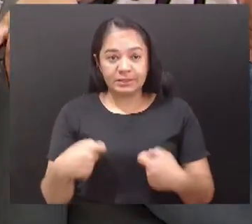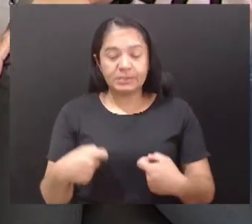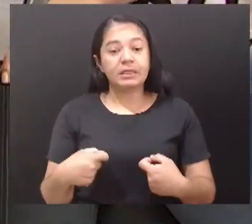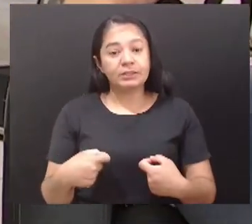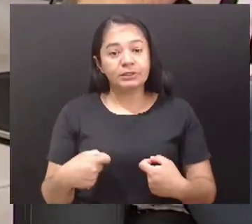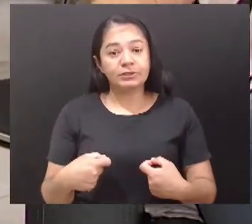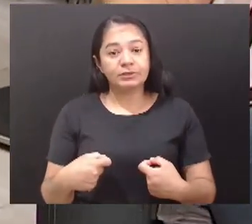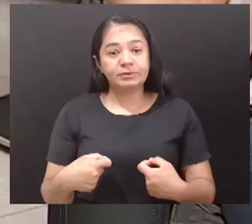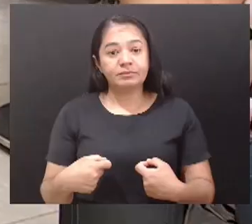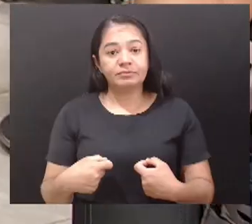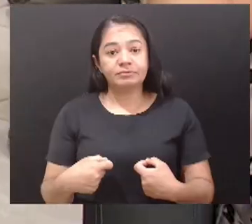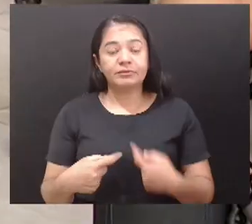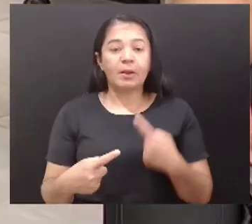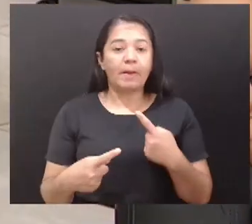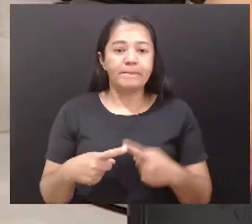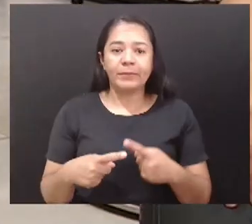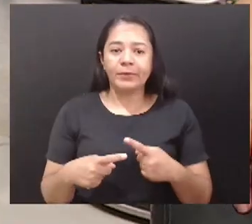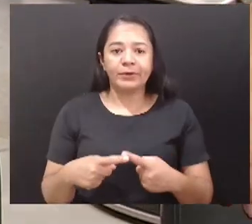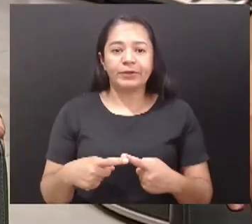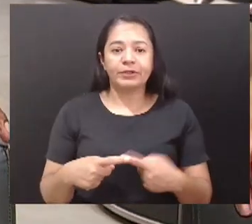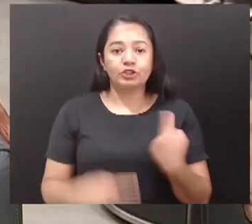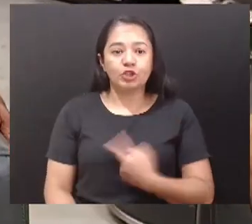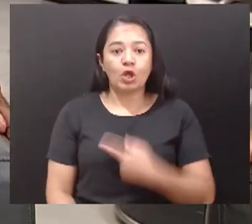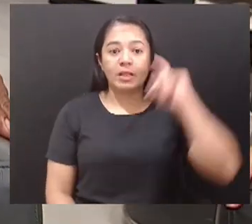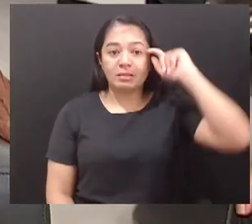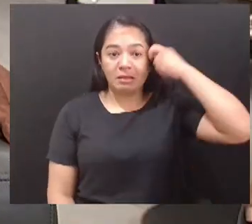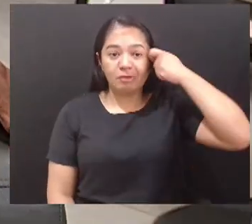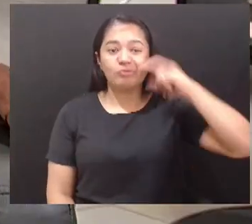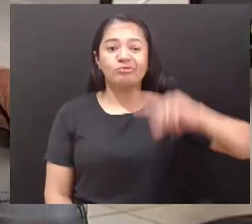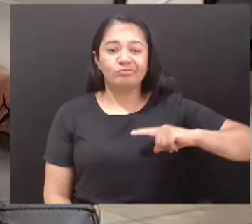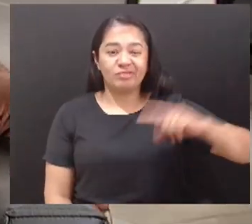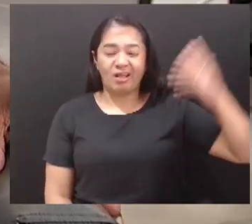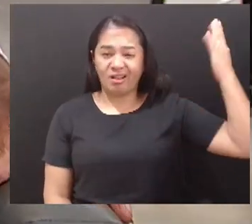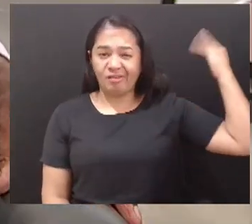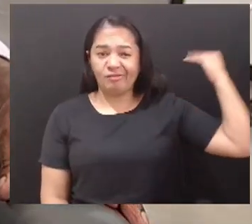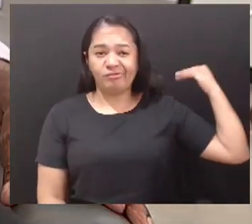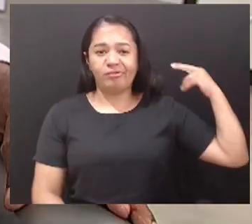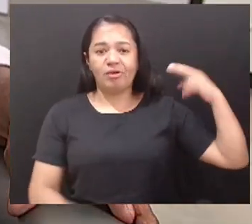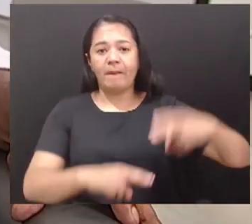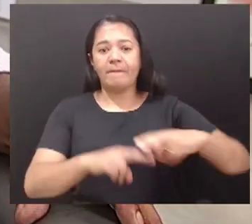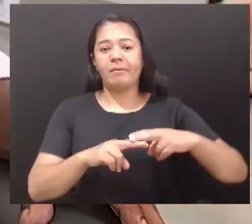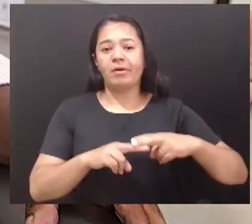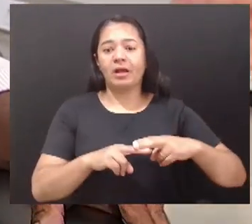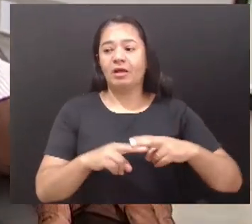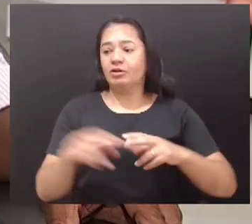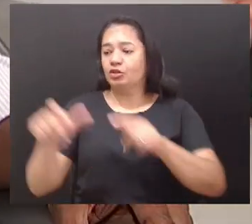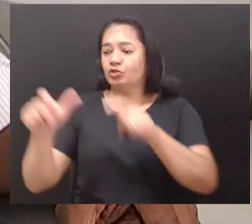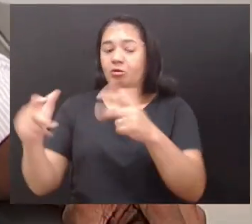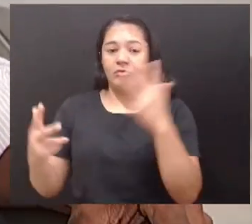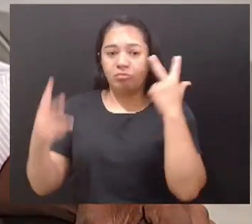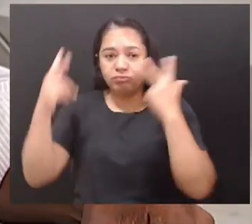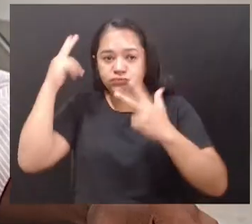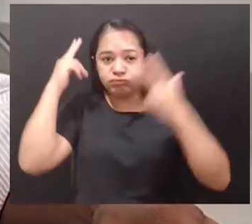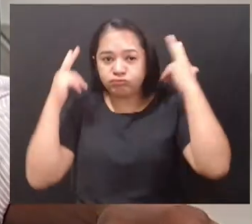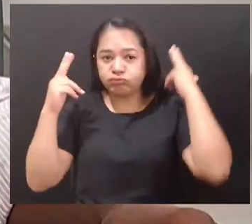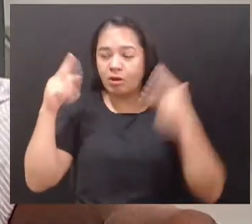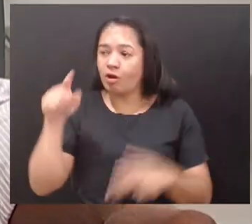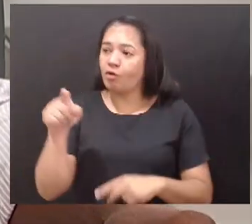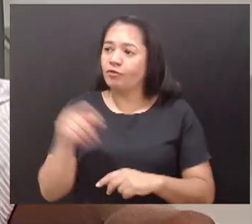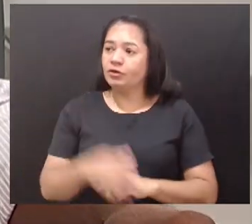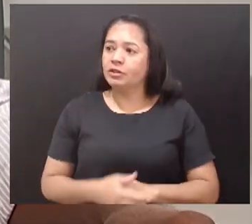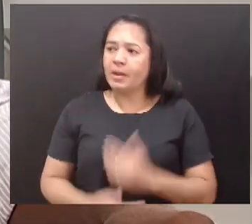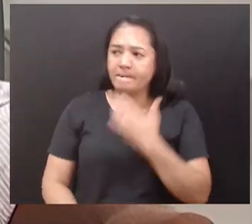que nós negros a gente tinha na época com relação a salão de beleza. Mas aí você pediu as